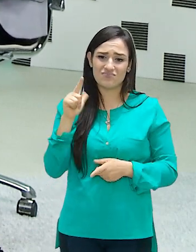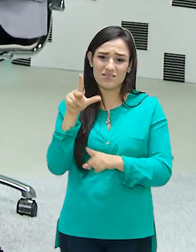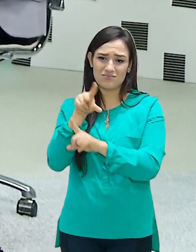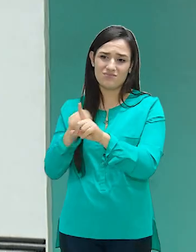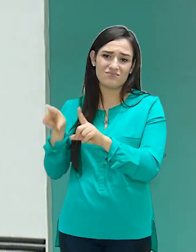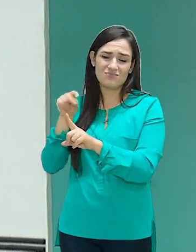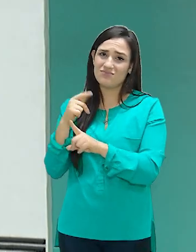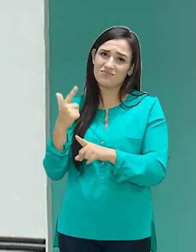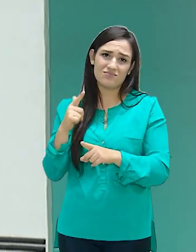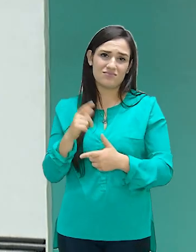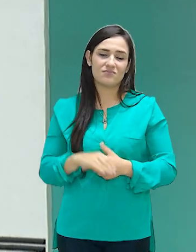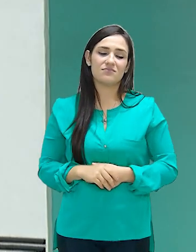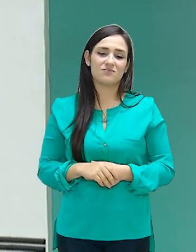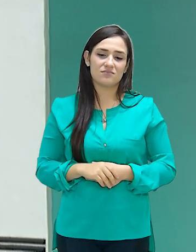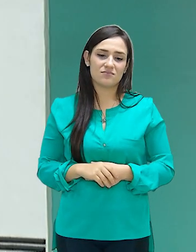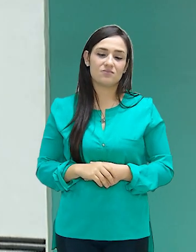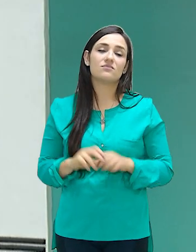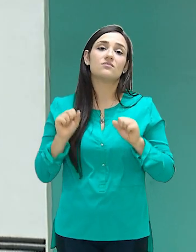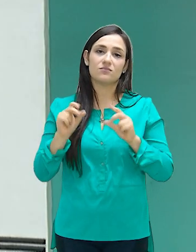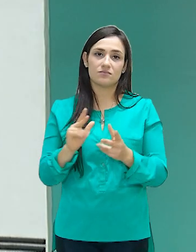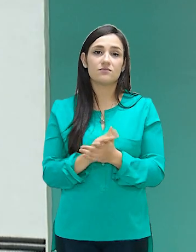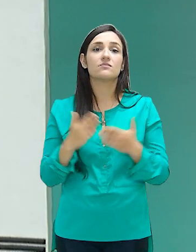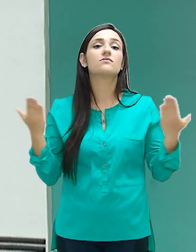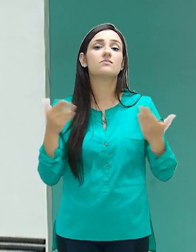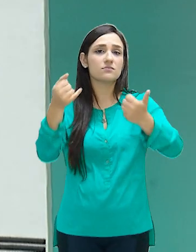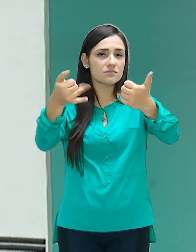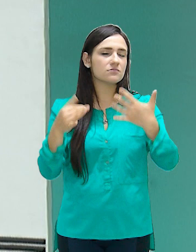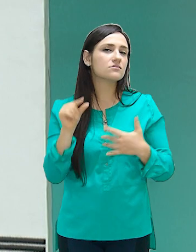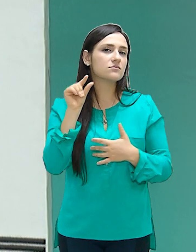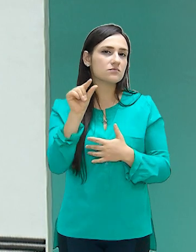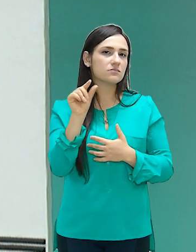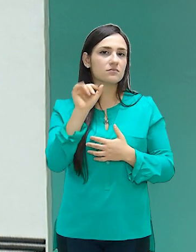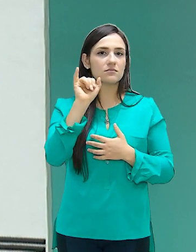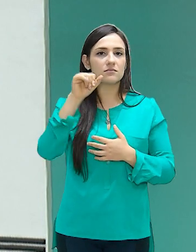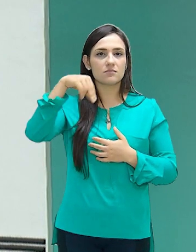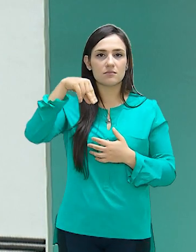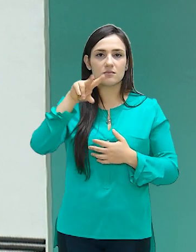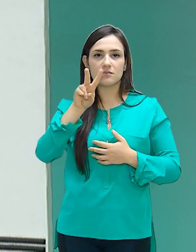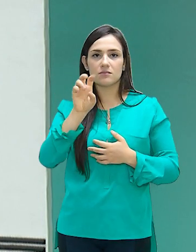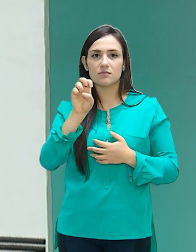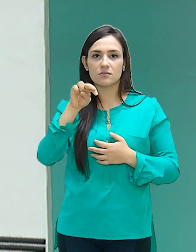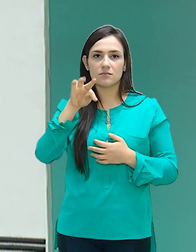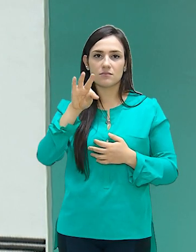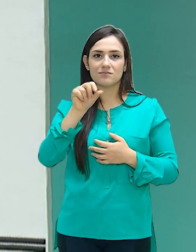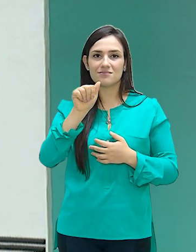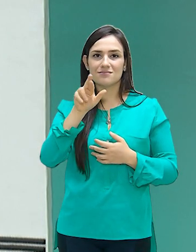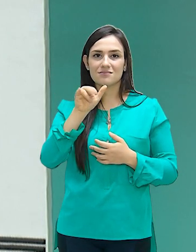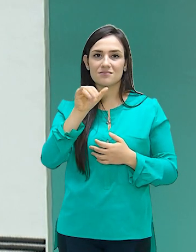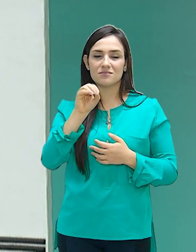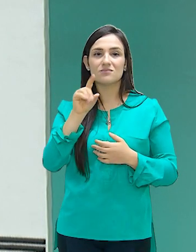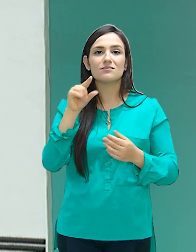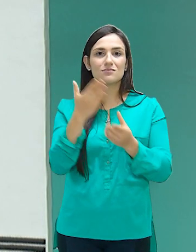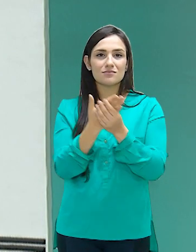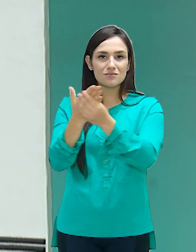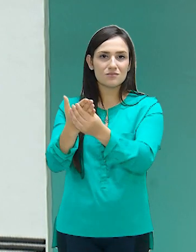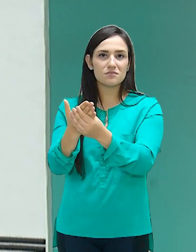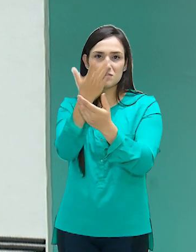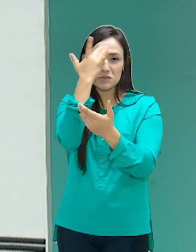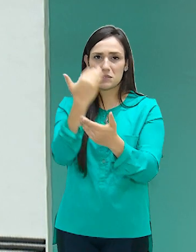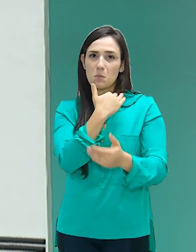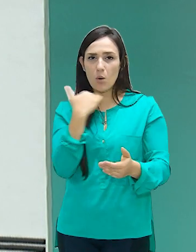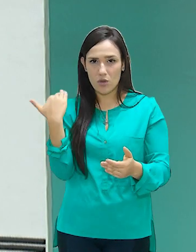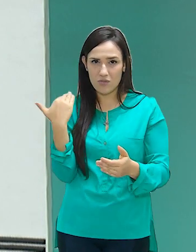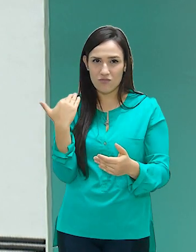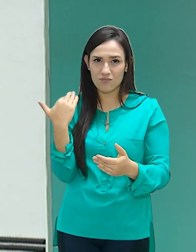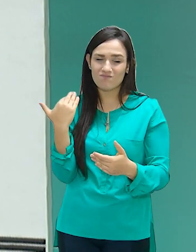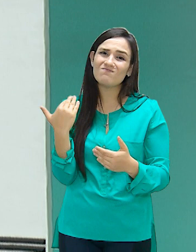coagida. Doutora Valnete, vamos falar sobre inventário. Nessa pandemia que nós estamos vivendo, infelizmente,